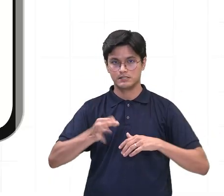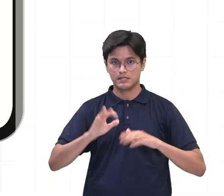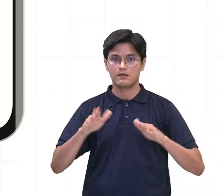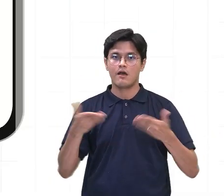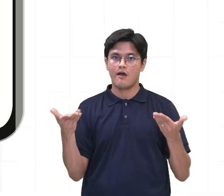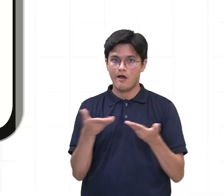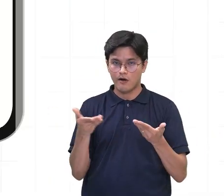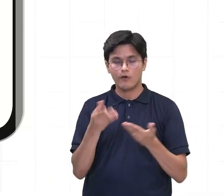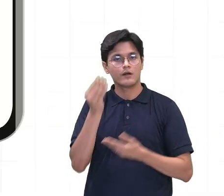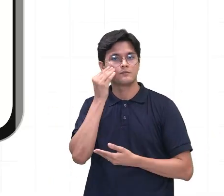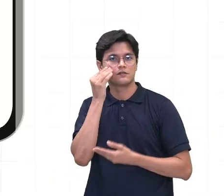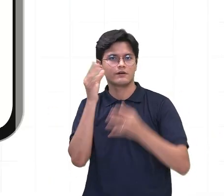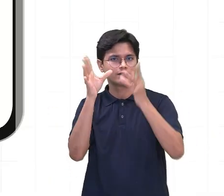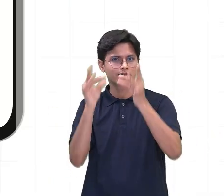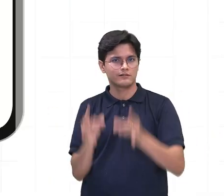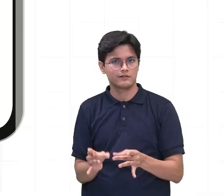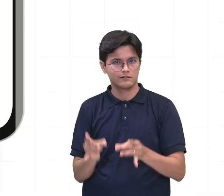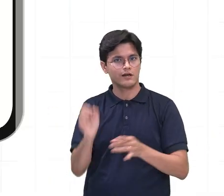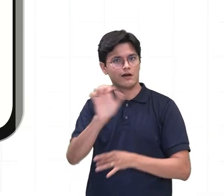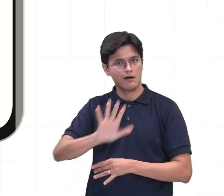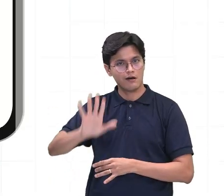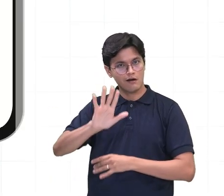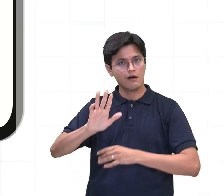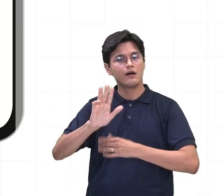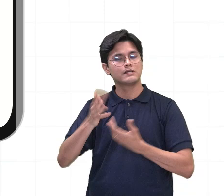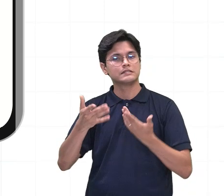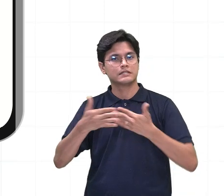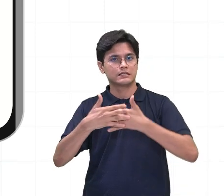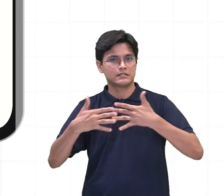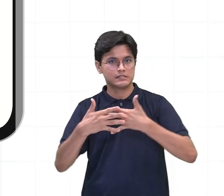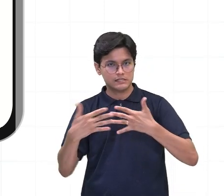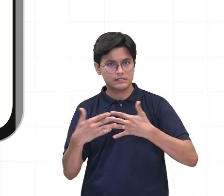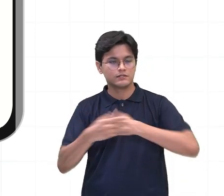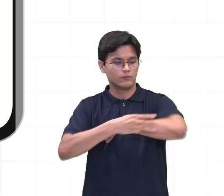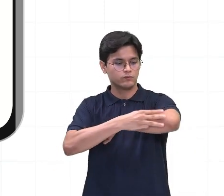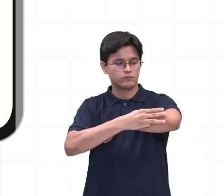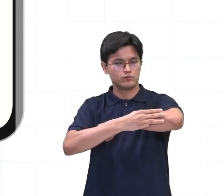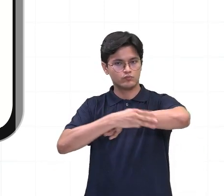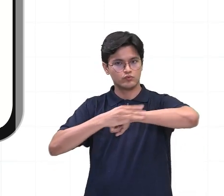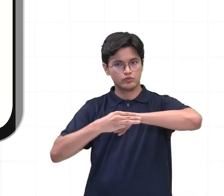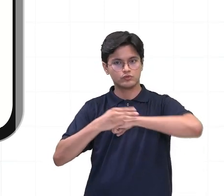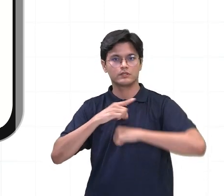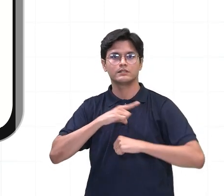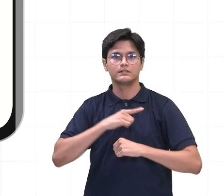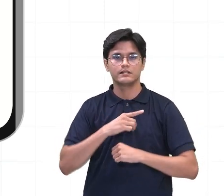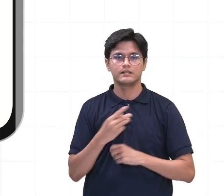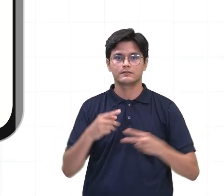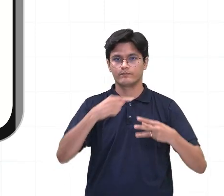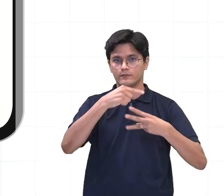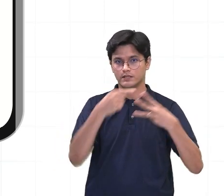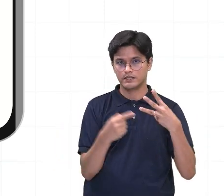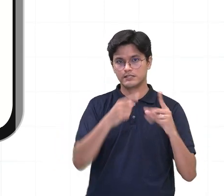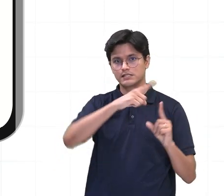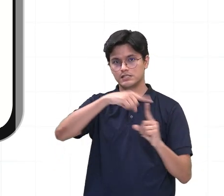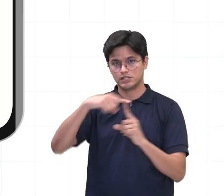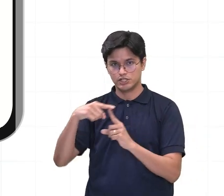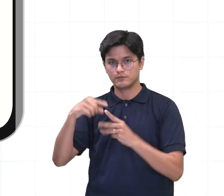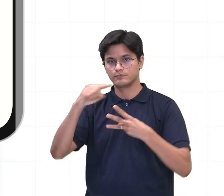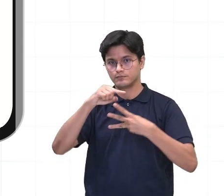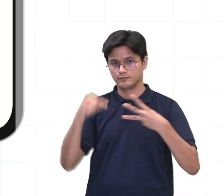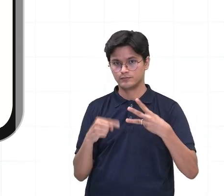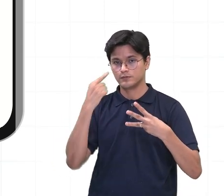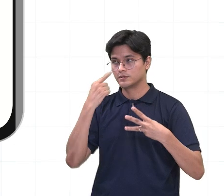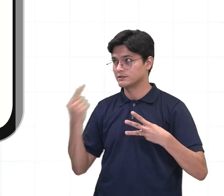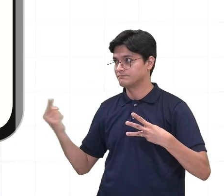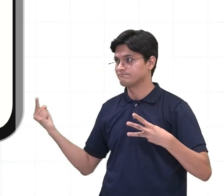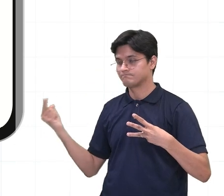tecido muscular. Olha só, aqui eu tenho 3 tipos de tecido muscular. A gente observa na